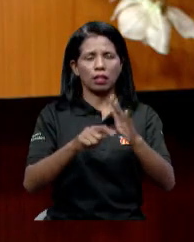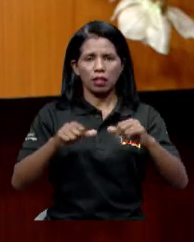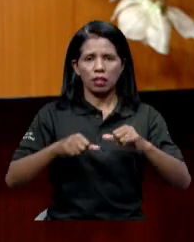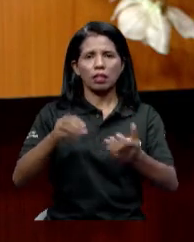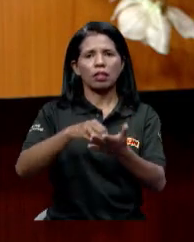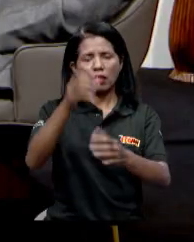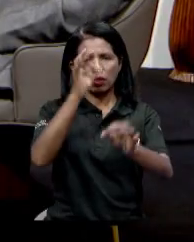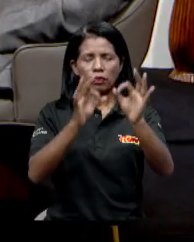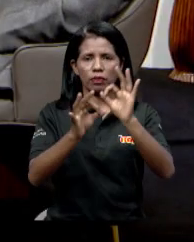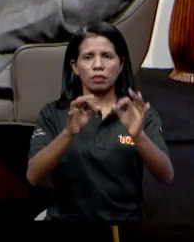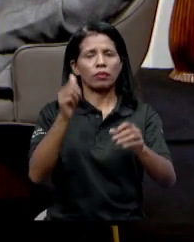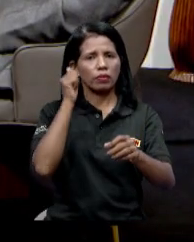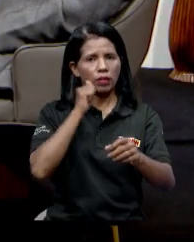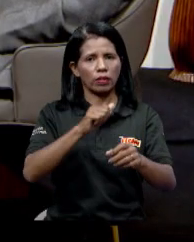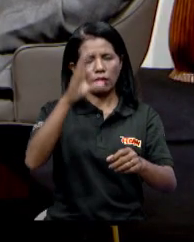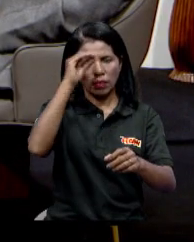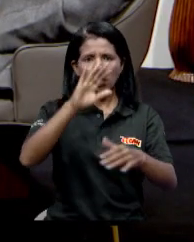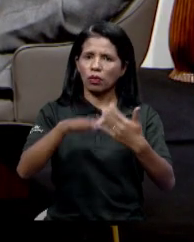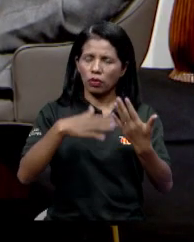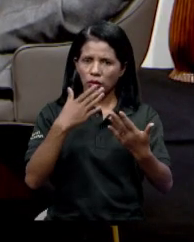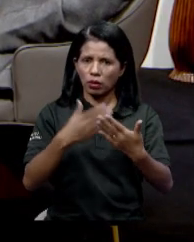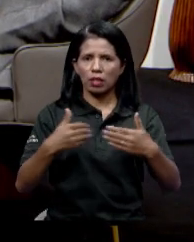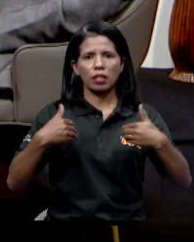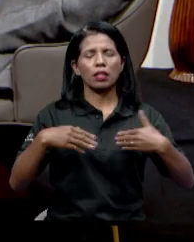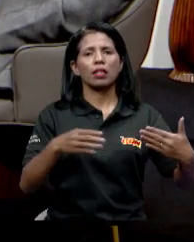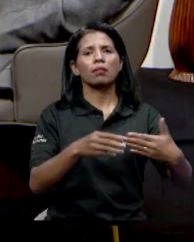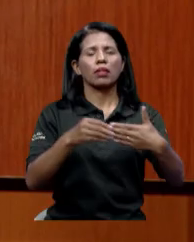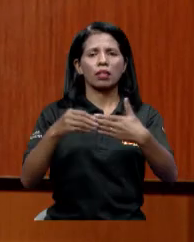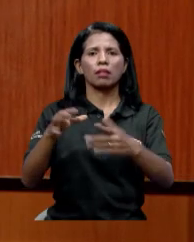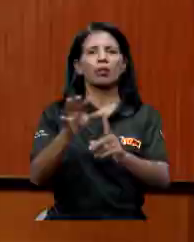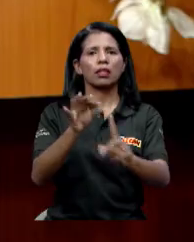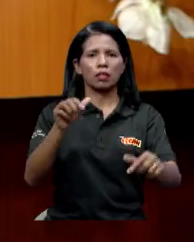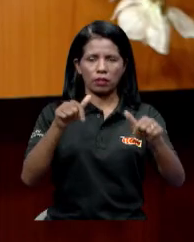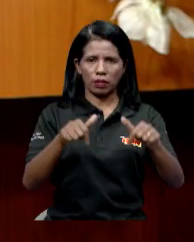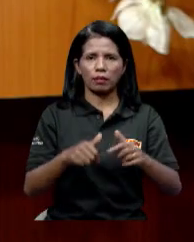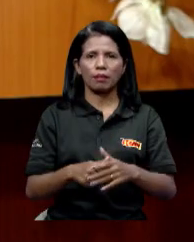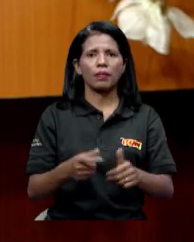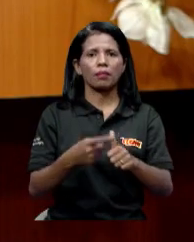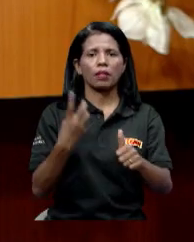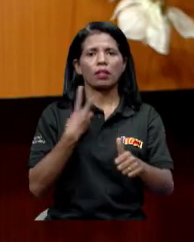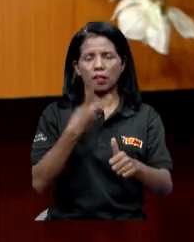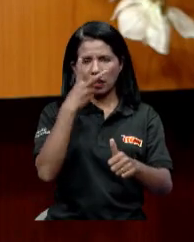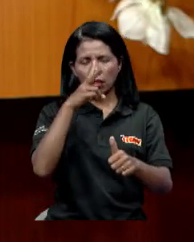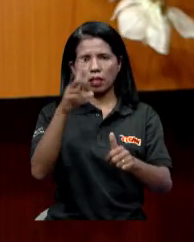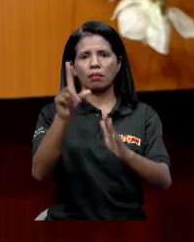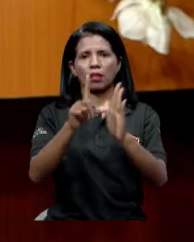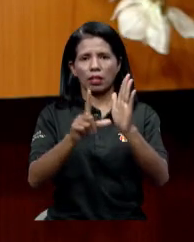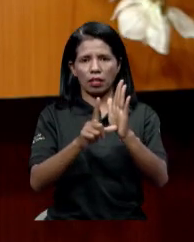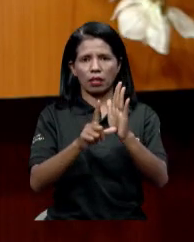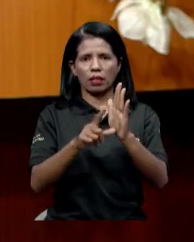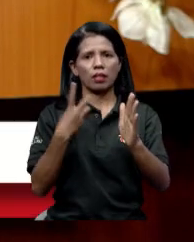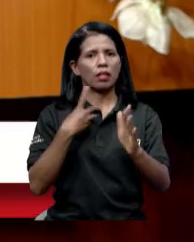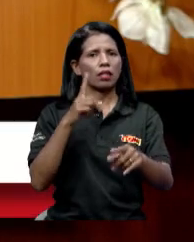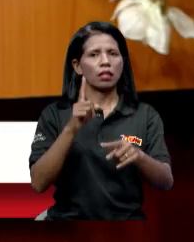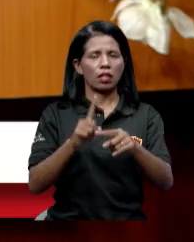garante a tu cidadão feto, mane roto, e a liberdade ba eleição idanem. Primeiro, ita é a base legal, né? Kataku, ita lá